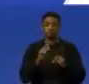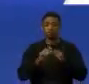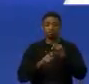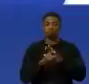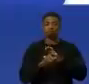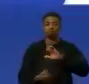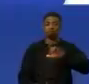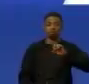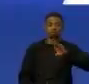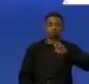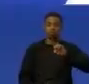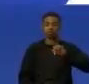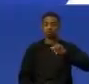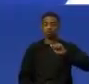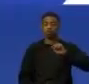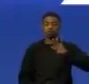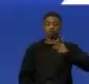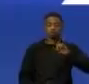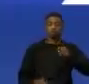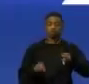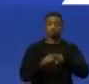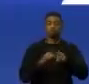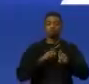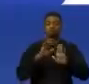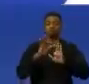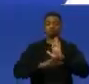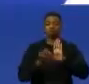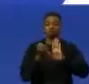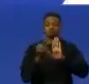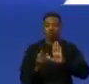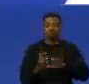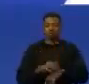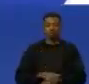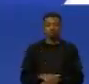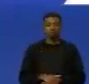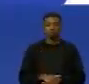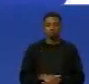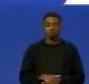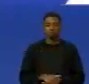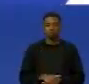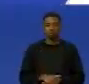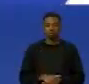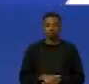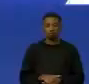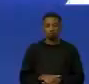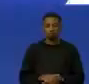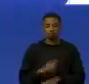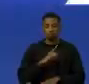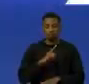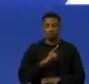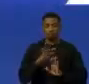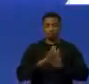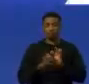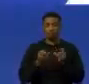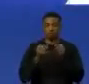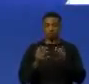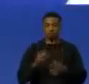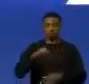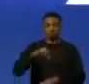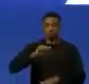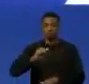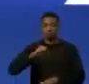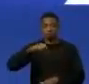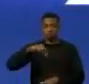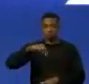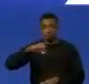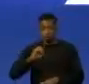o cloroplasto. Ele te dá um texto, e em uma parte do texto, que ele está falando sobre a aplicação de nanotubos,